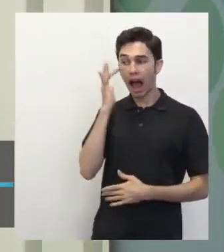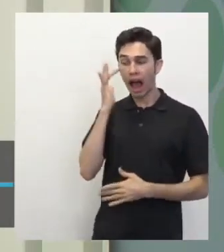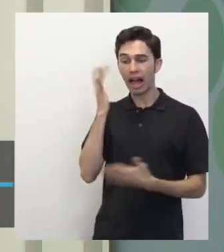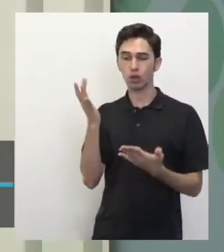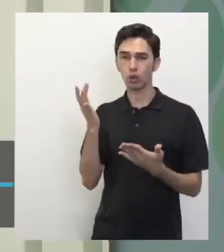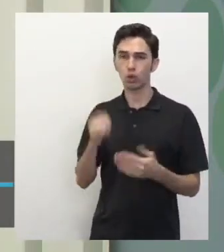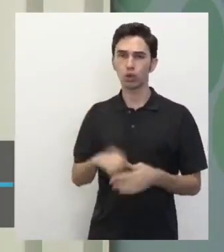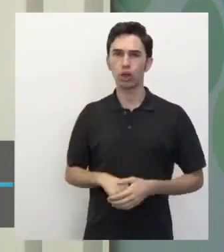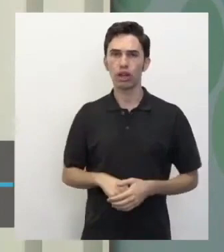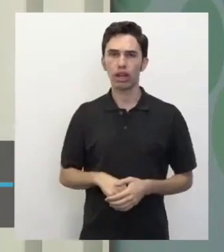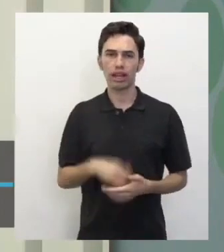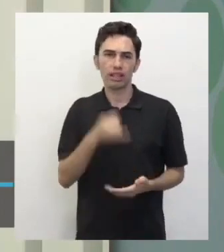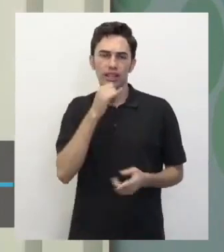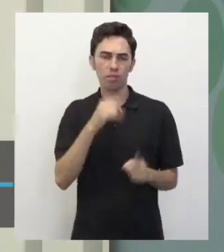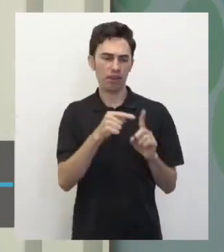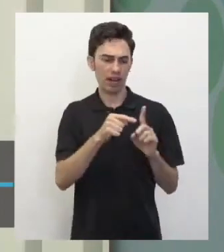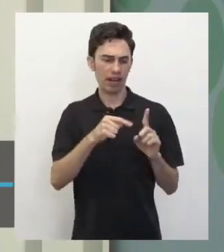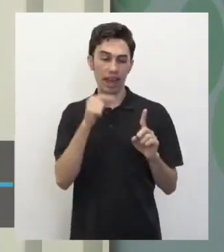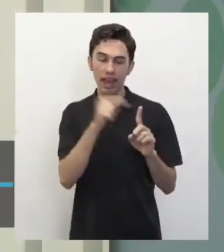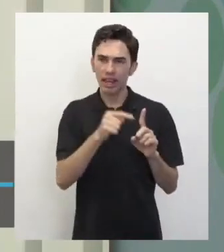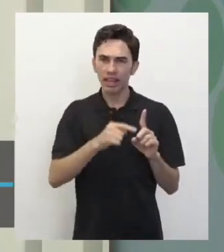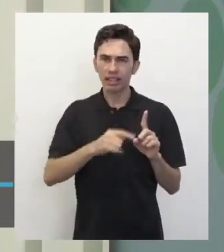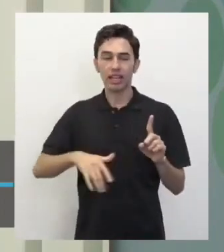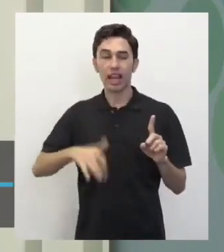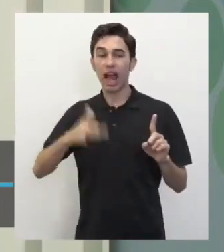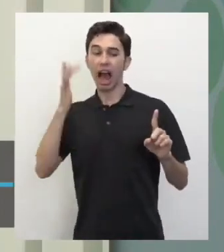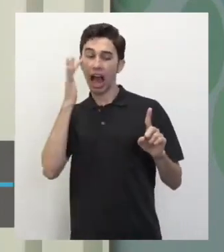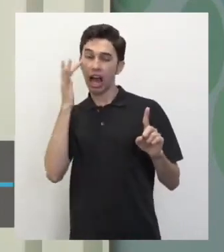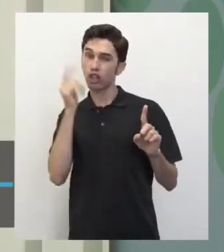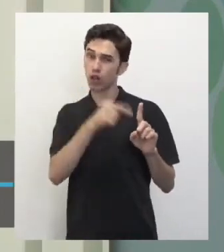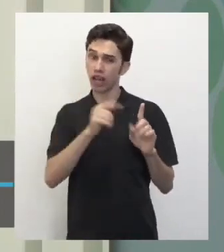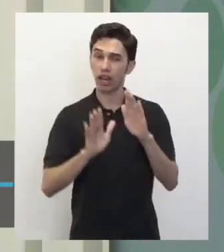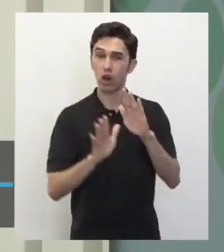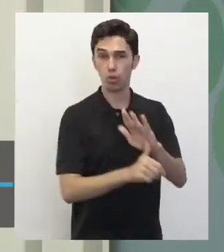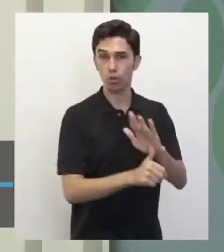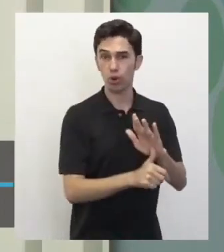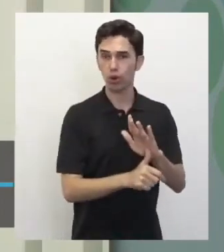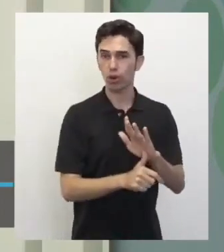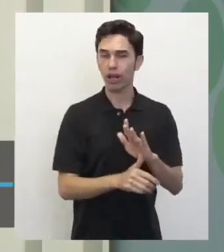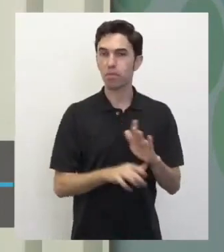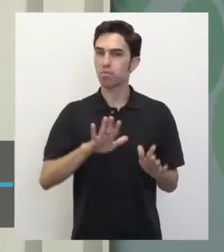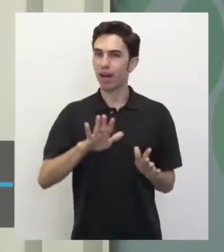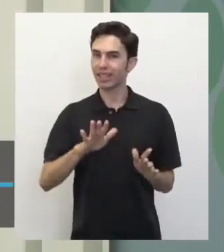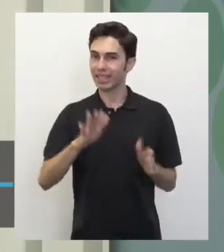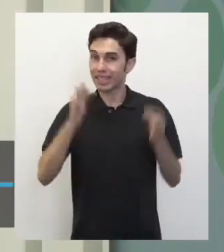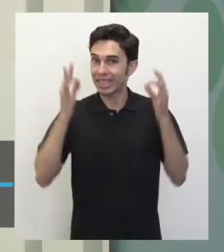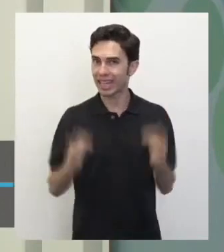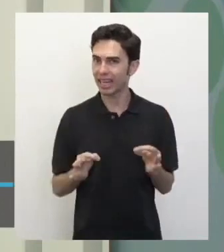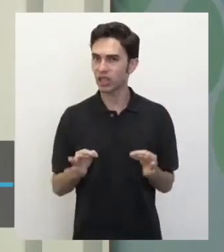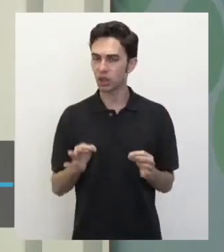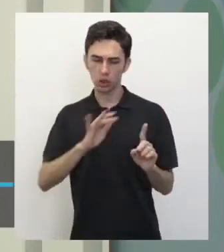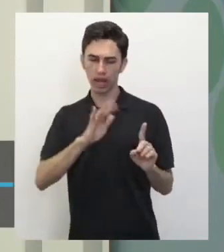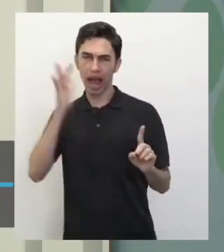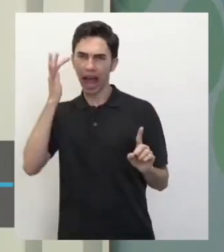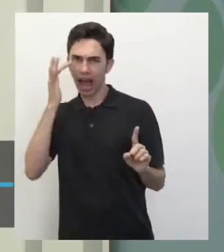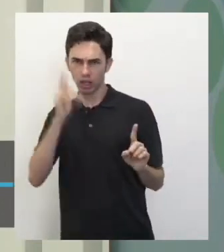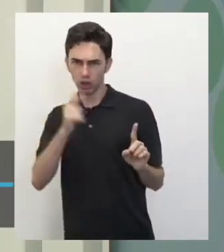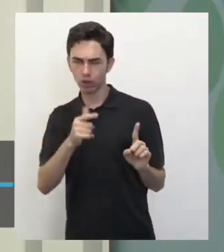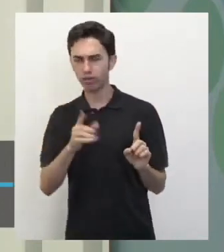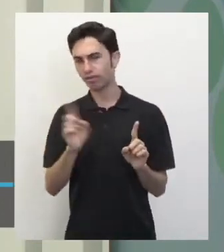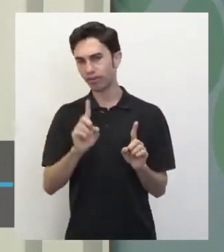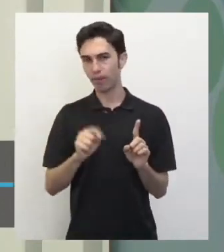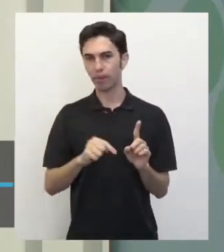falar o bandido, o larápio, não, porque está qualificando. Então, quando ele tiver certeza de que a pessoa é o assaltante, ele fala,